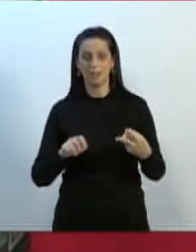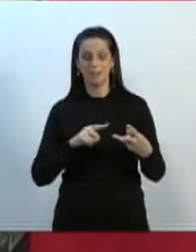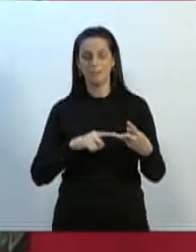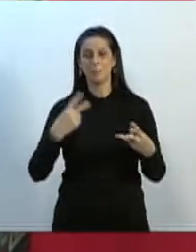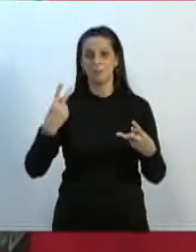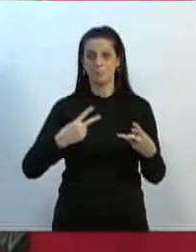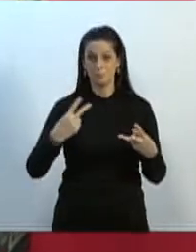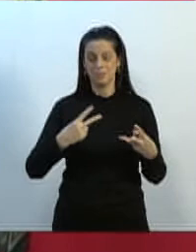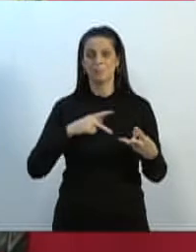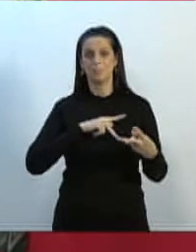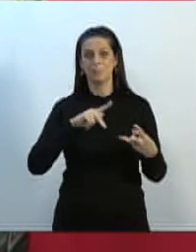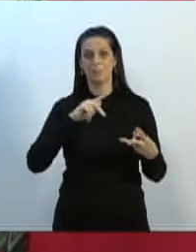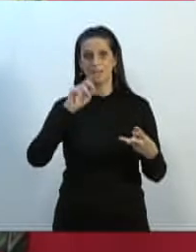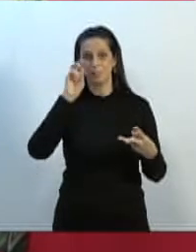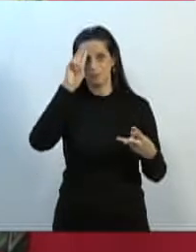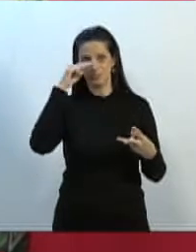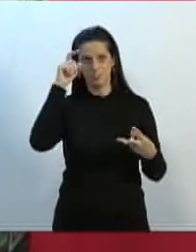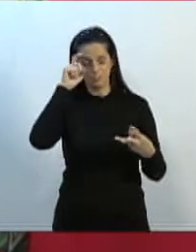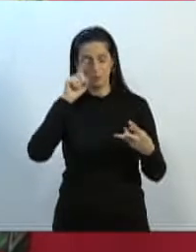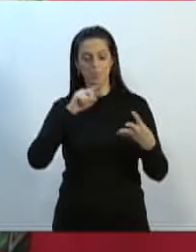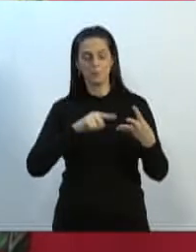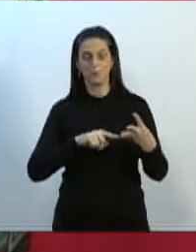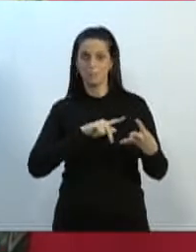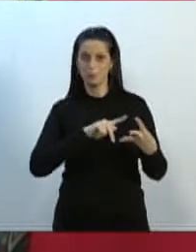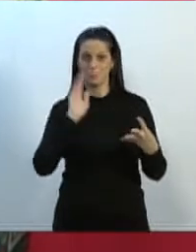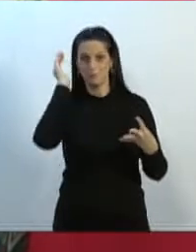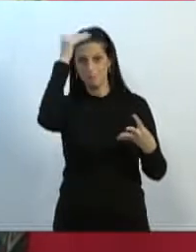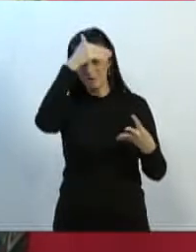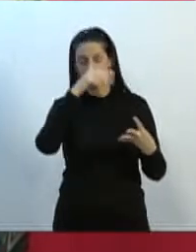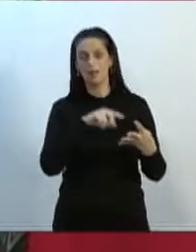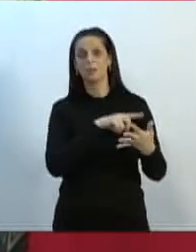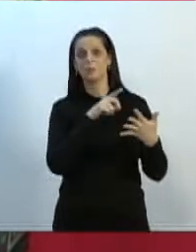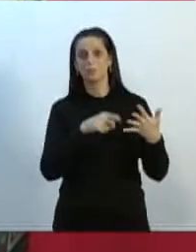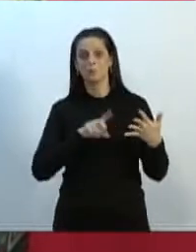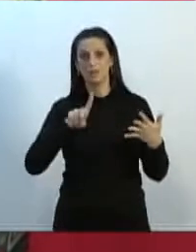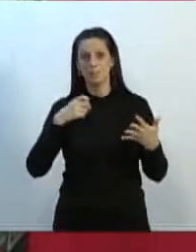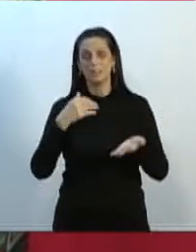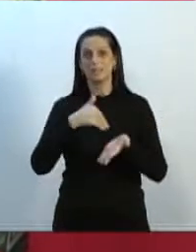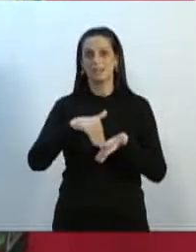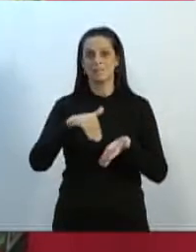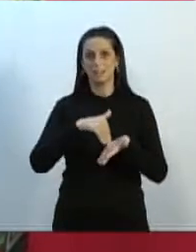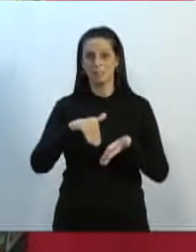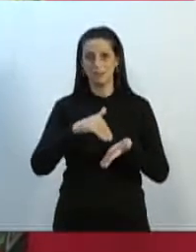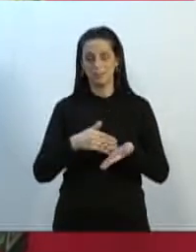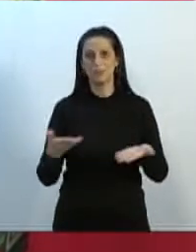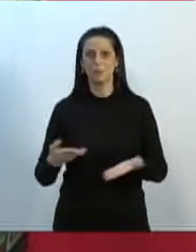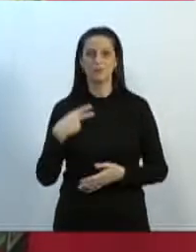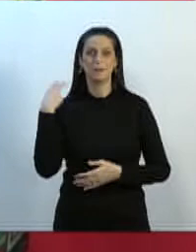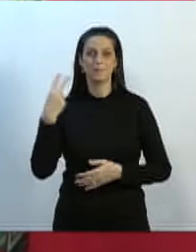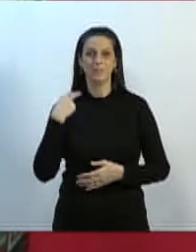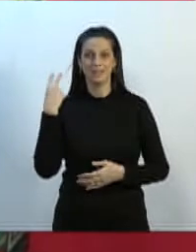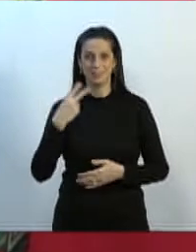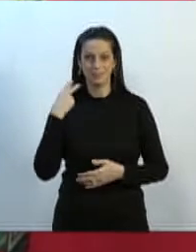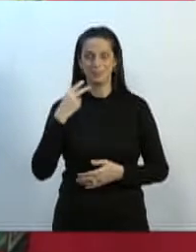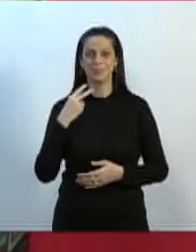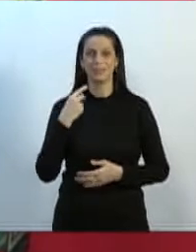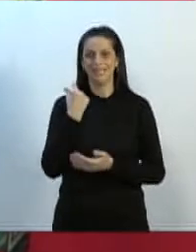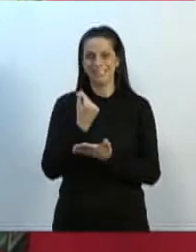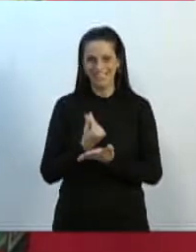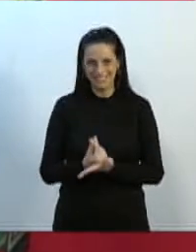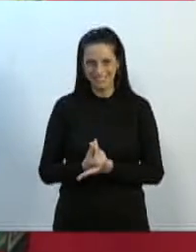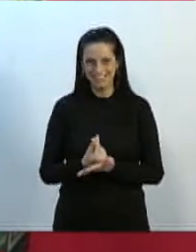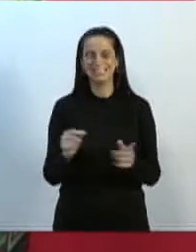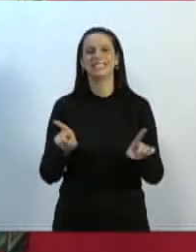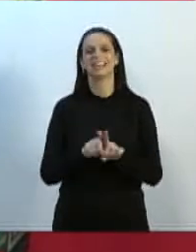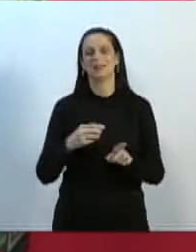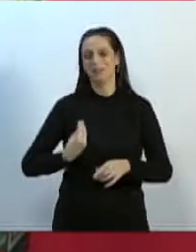vice Maria Regina, nosso prefeito Mário, estava também a ex-secretária e hoje vereadora Cris, também estava